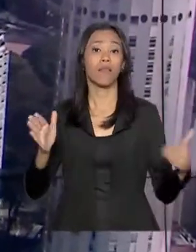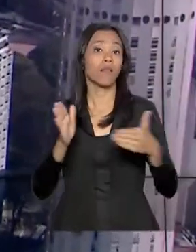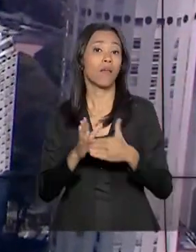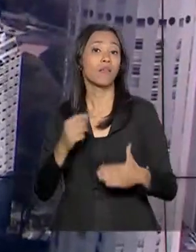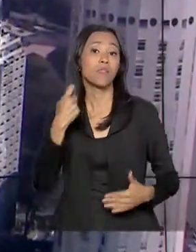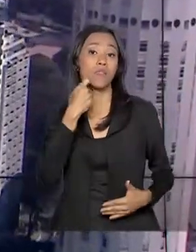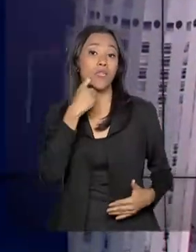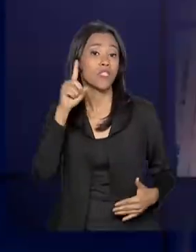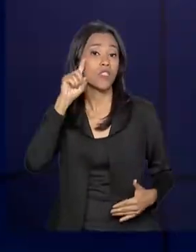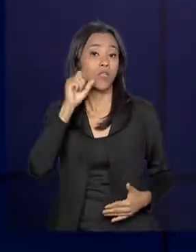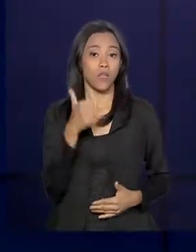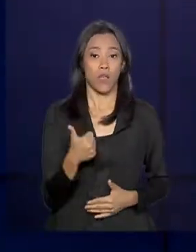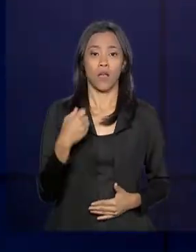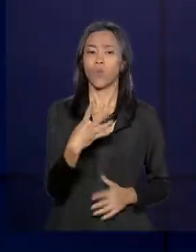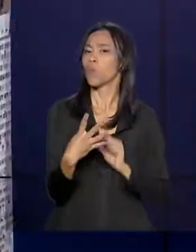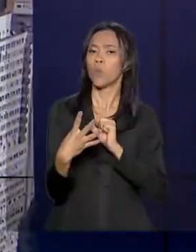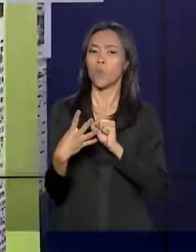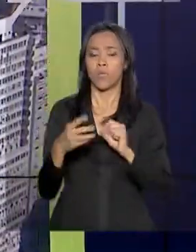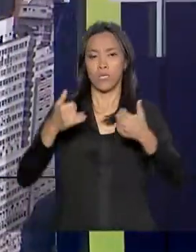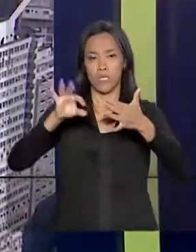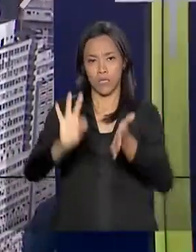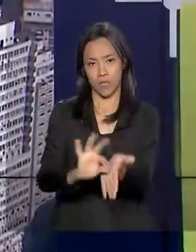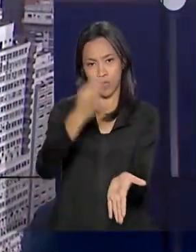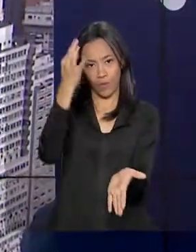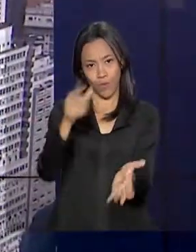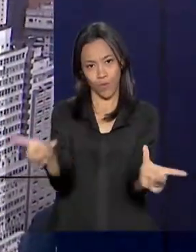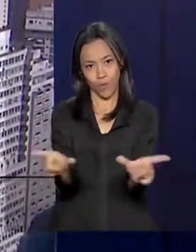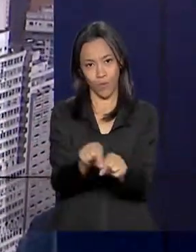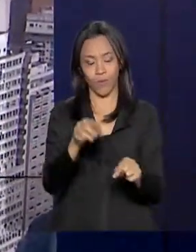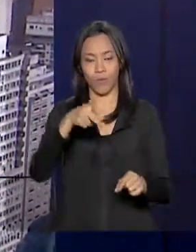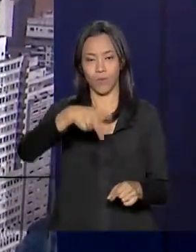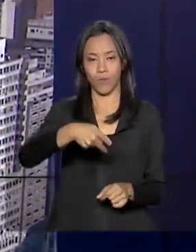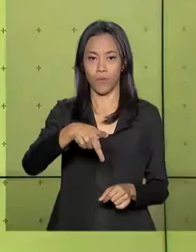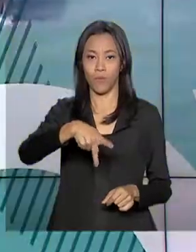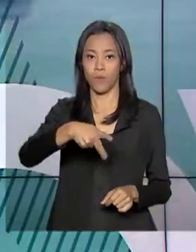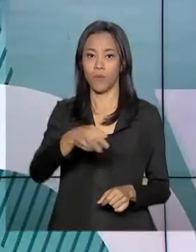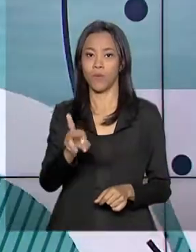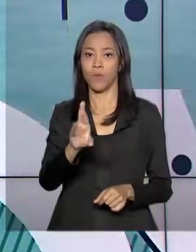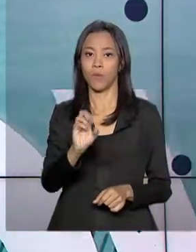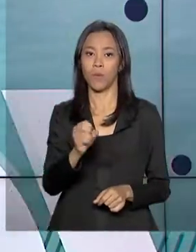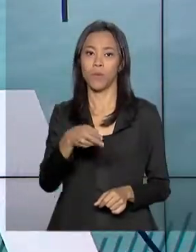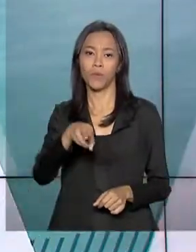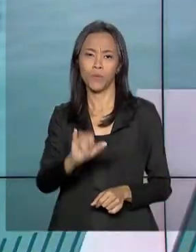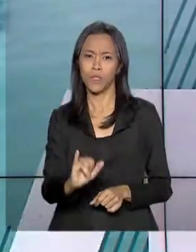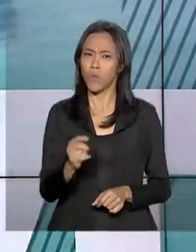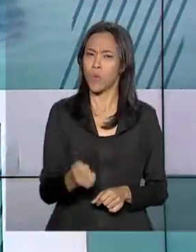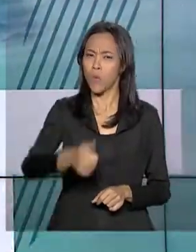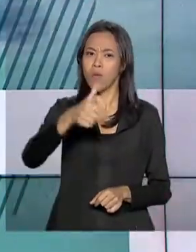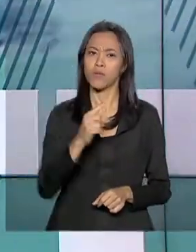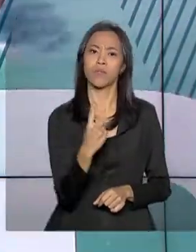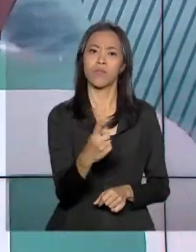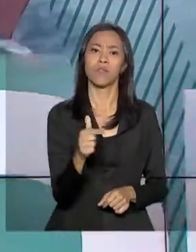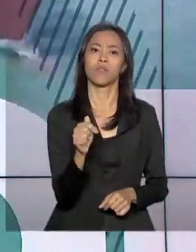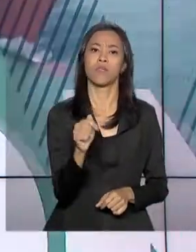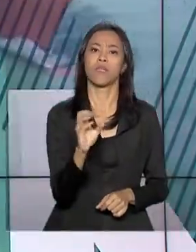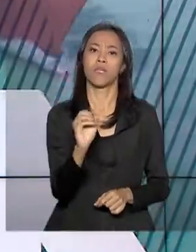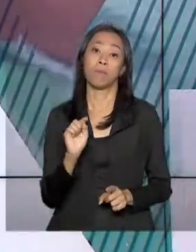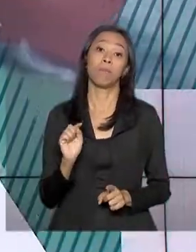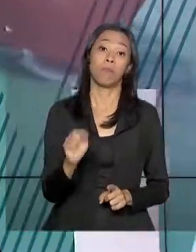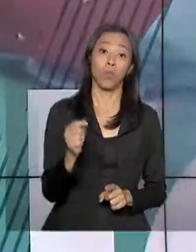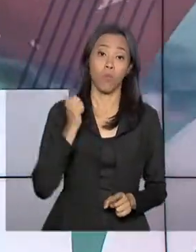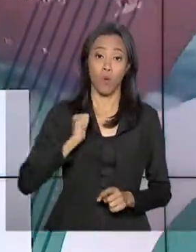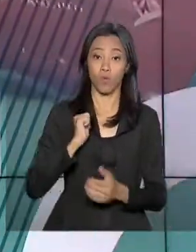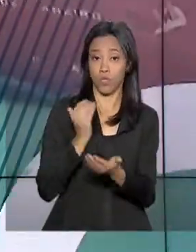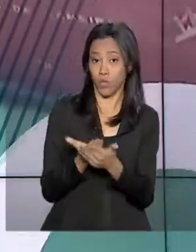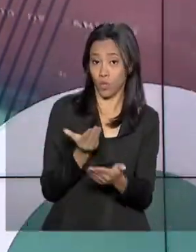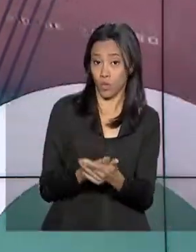sexta-feira, dia 14, as inscrições para o programa Universidade para Todos. São quase 170 mil bolsas de estudo